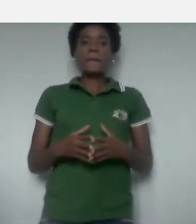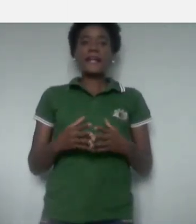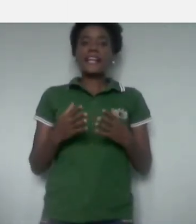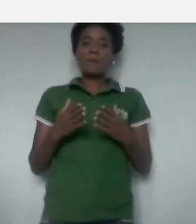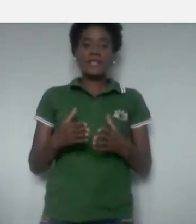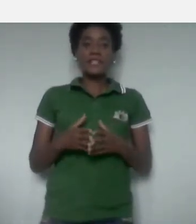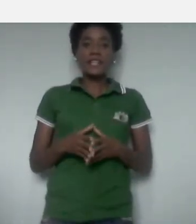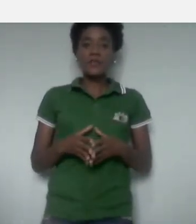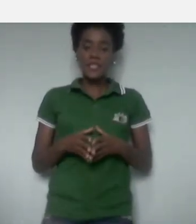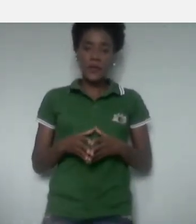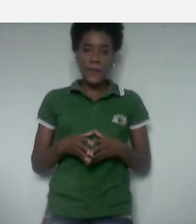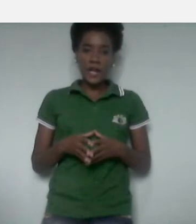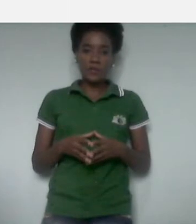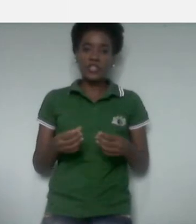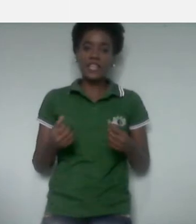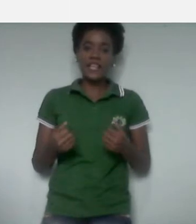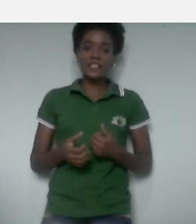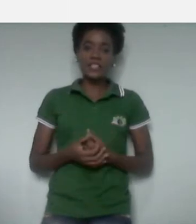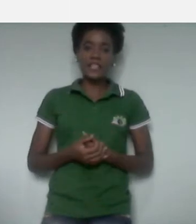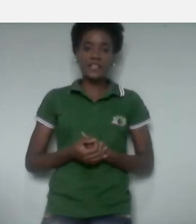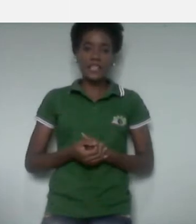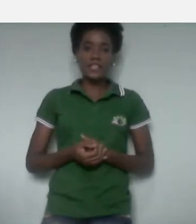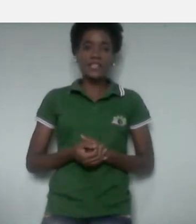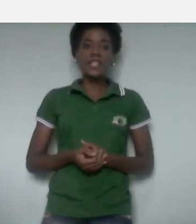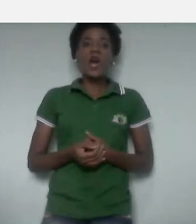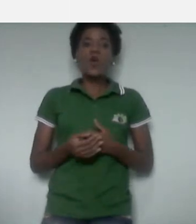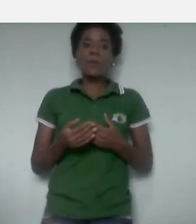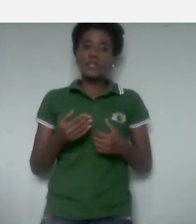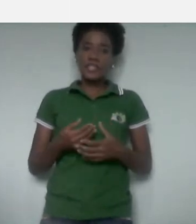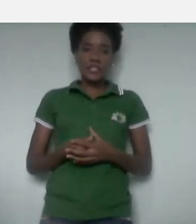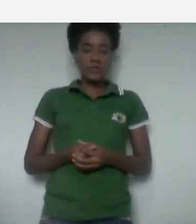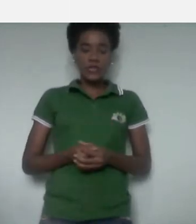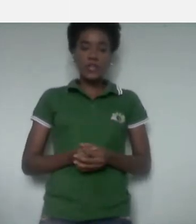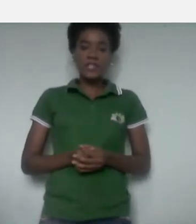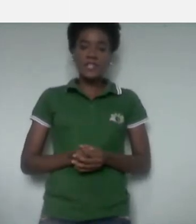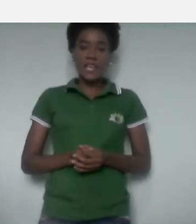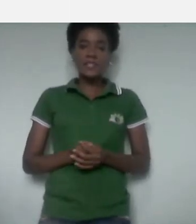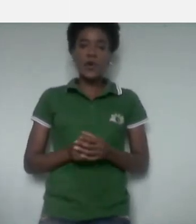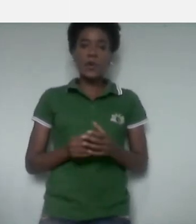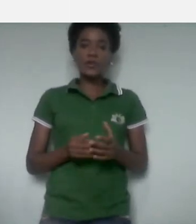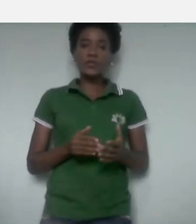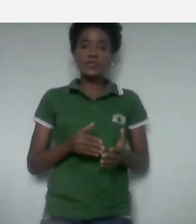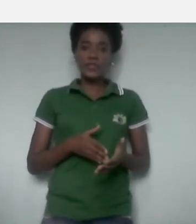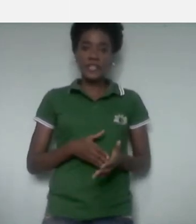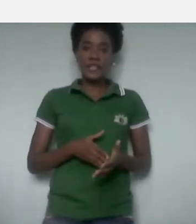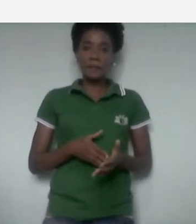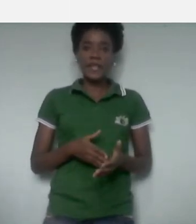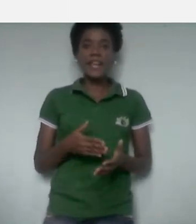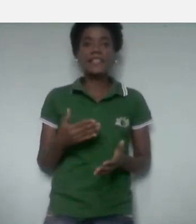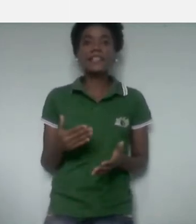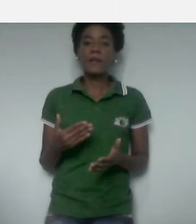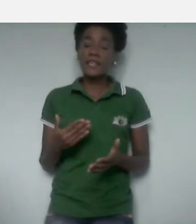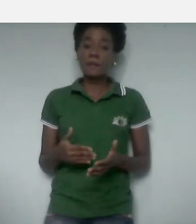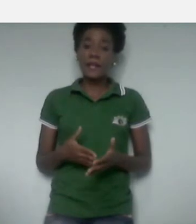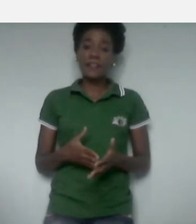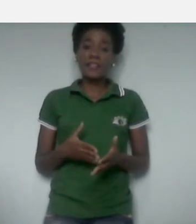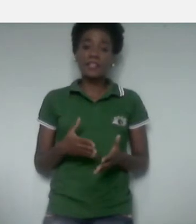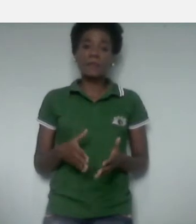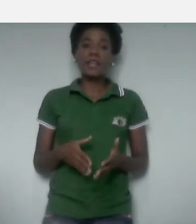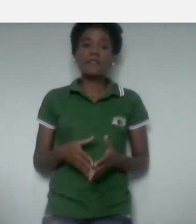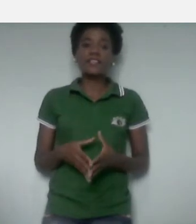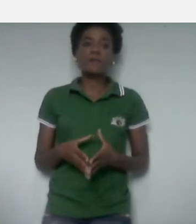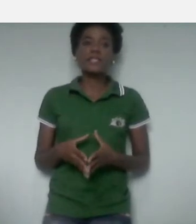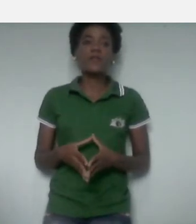dá para a capacidade do ser humano de criar diretrizes com o objetivo de organizar seu modo de vida. Essa